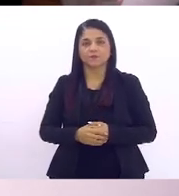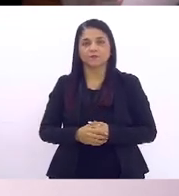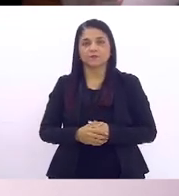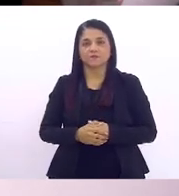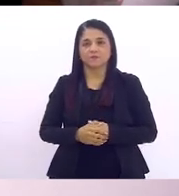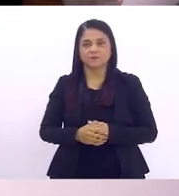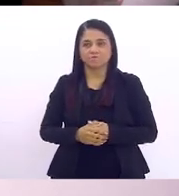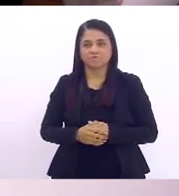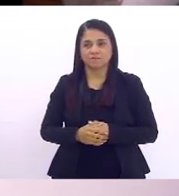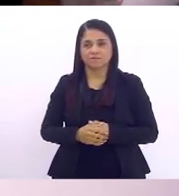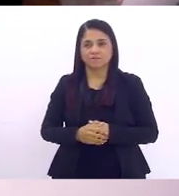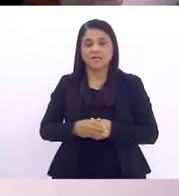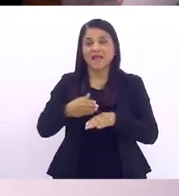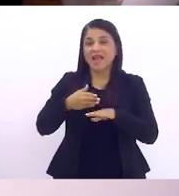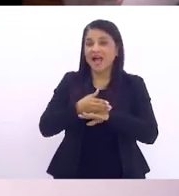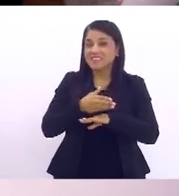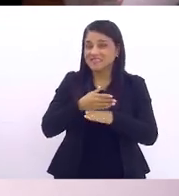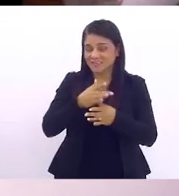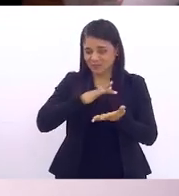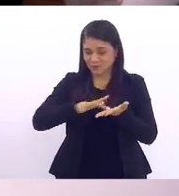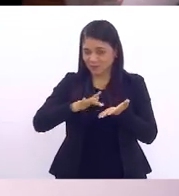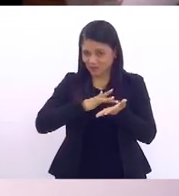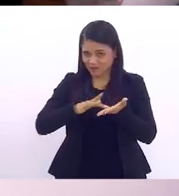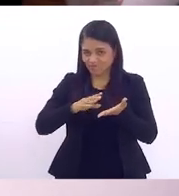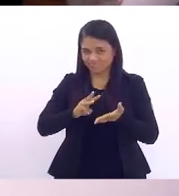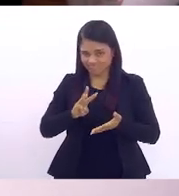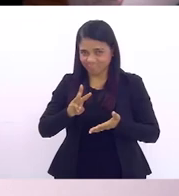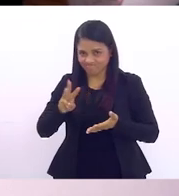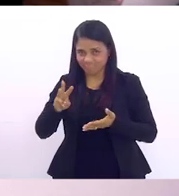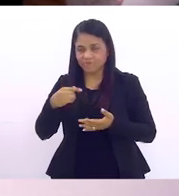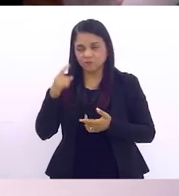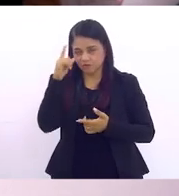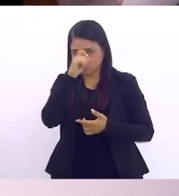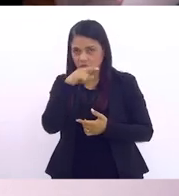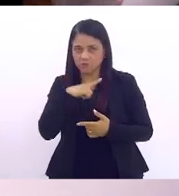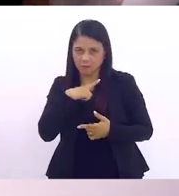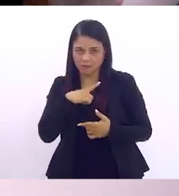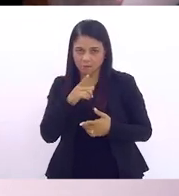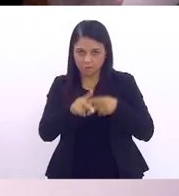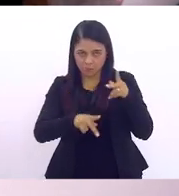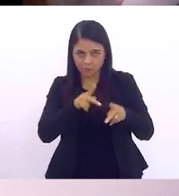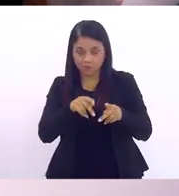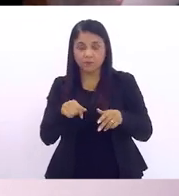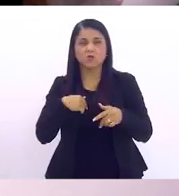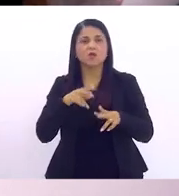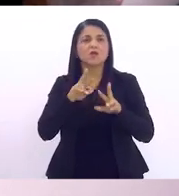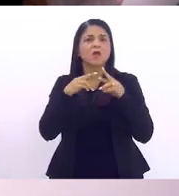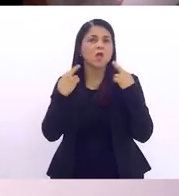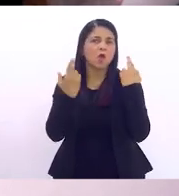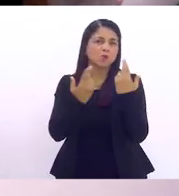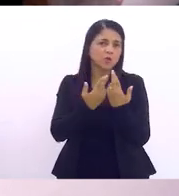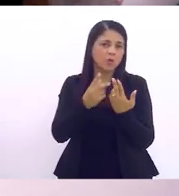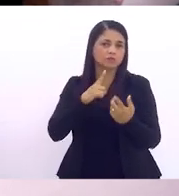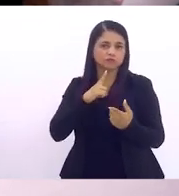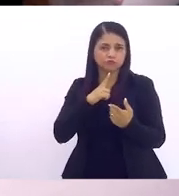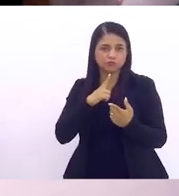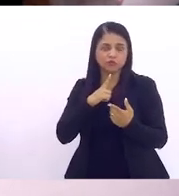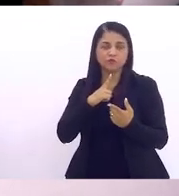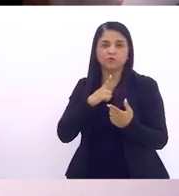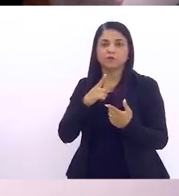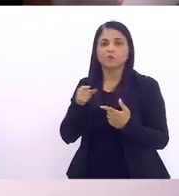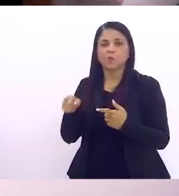eh numa das reuniões que que eu mantive com os